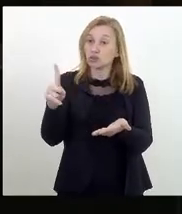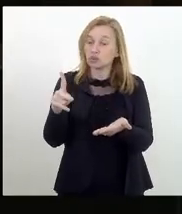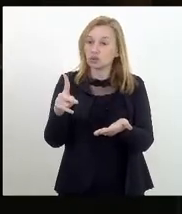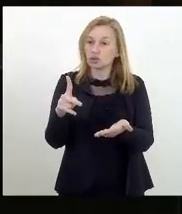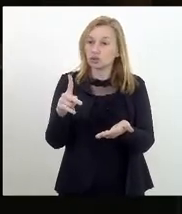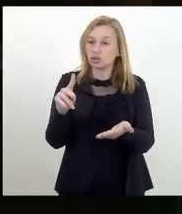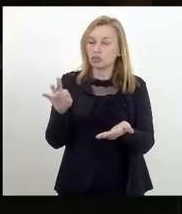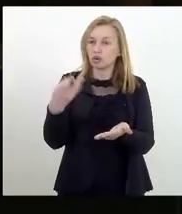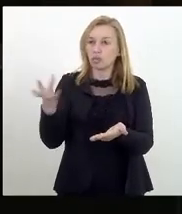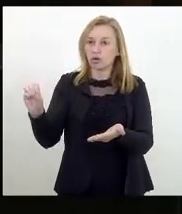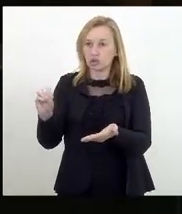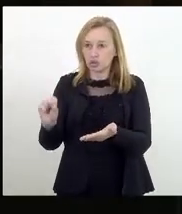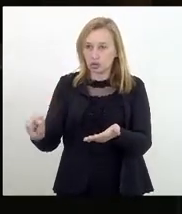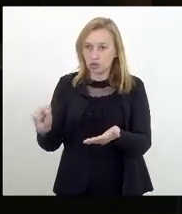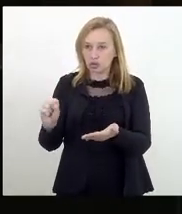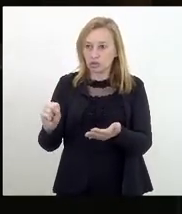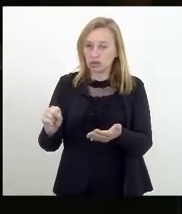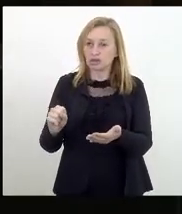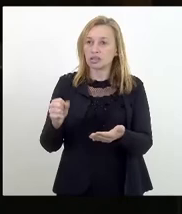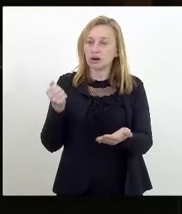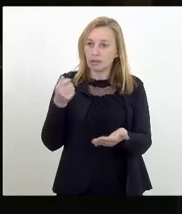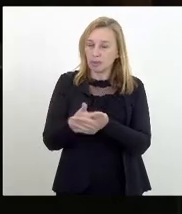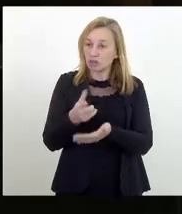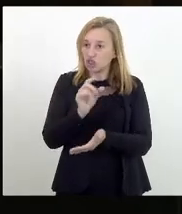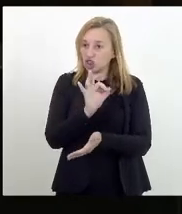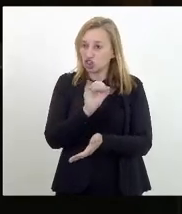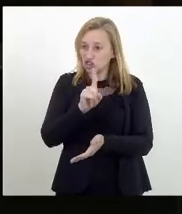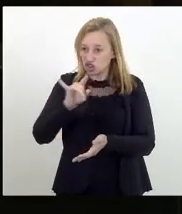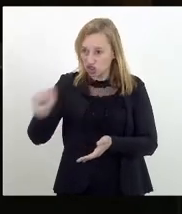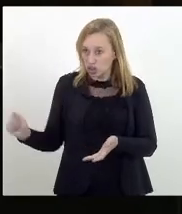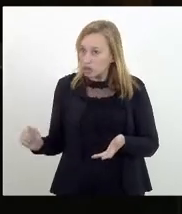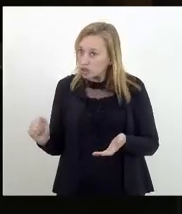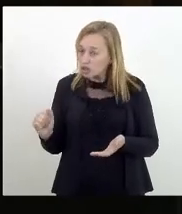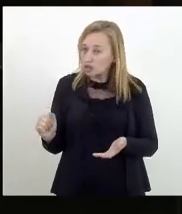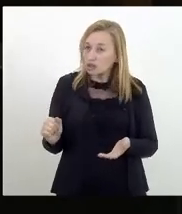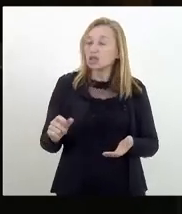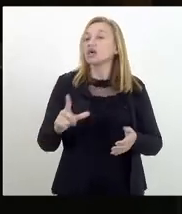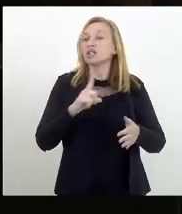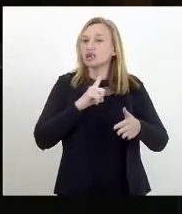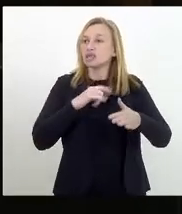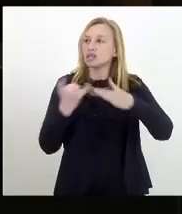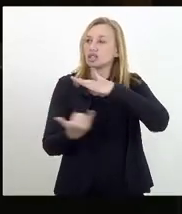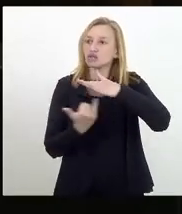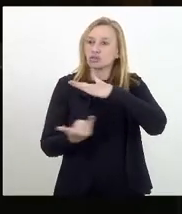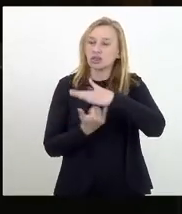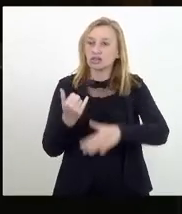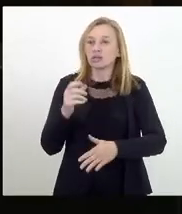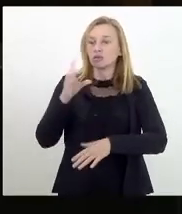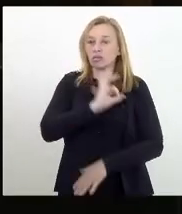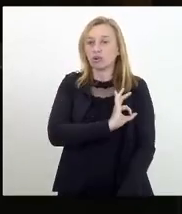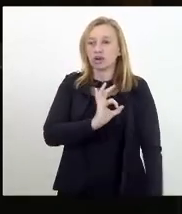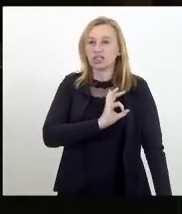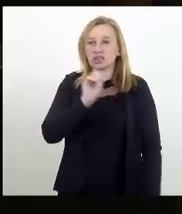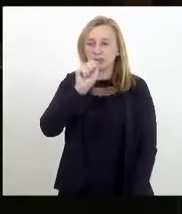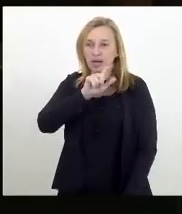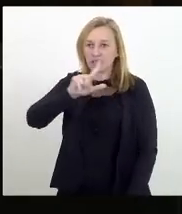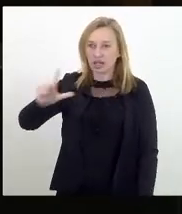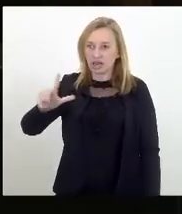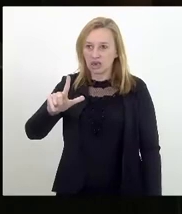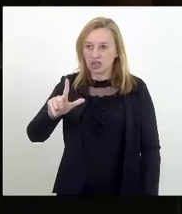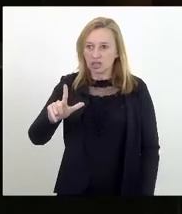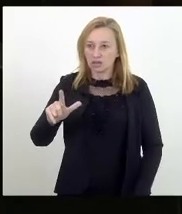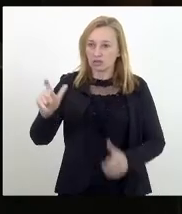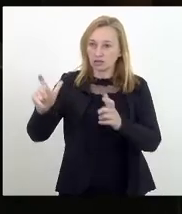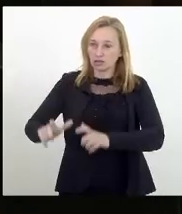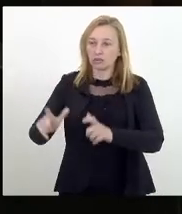promoções colocadas em dia e tendo a instituição polícia penal colocada